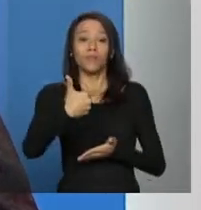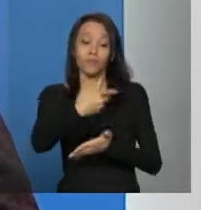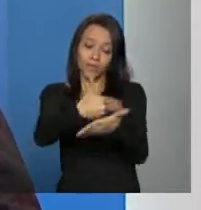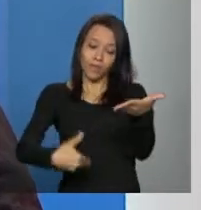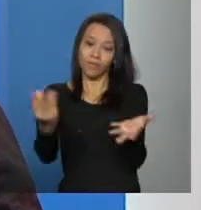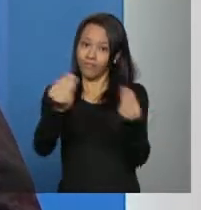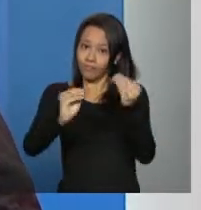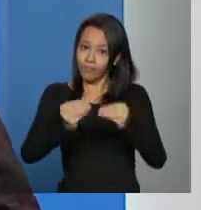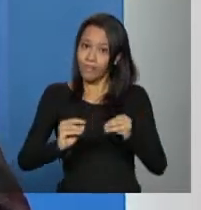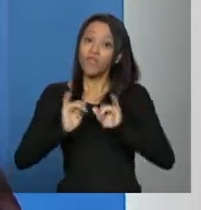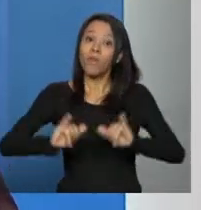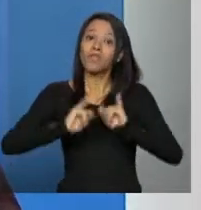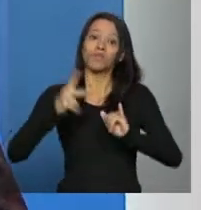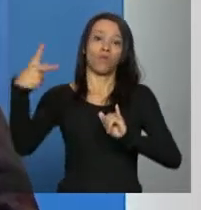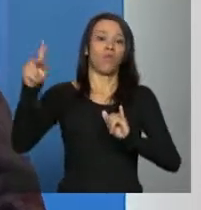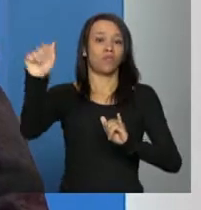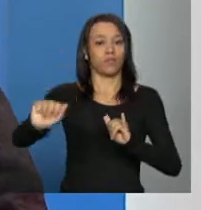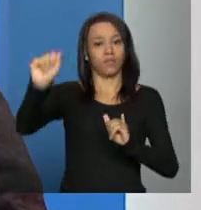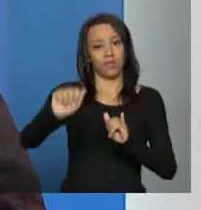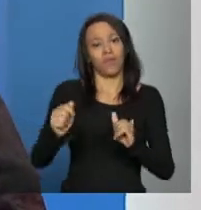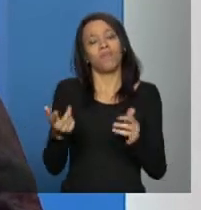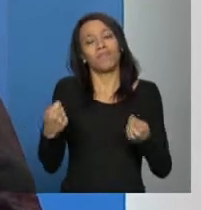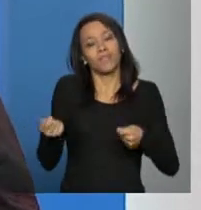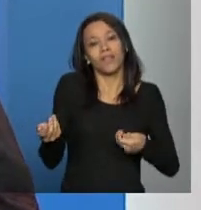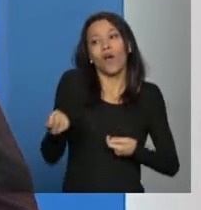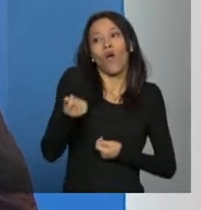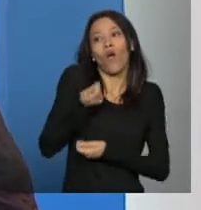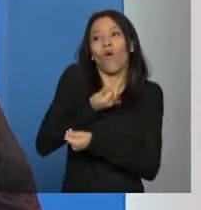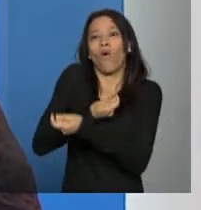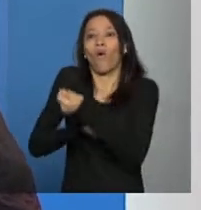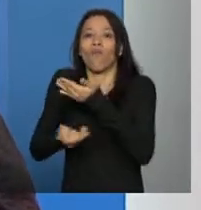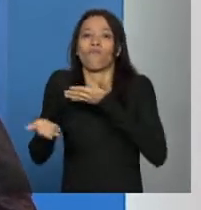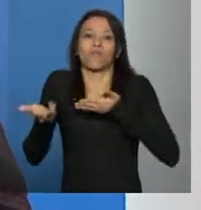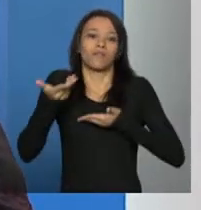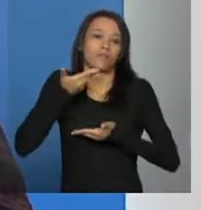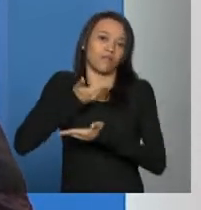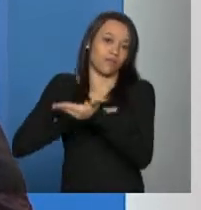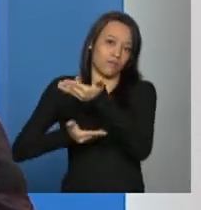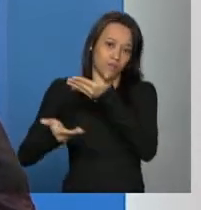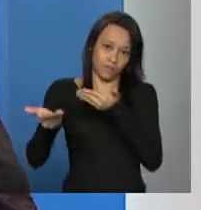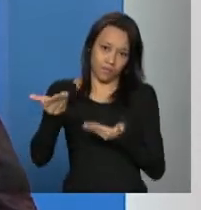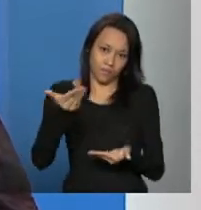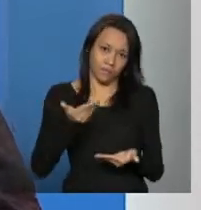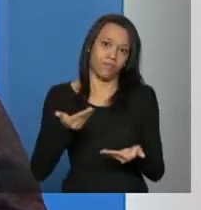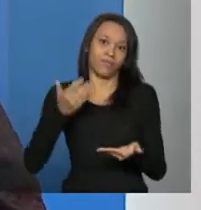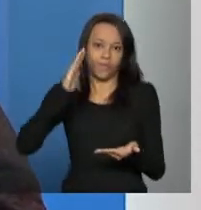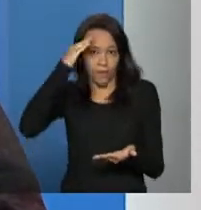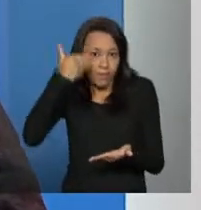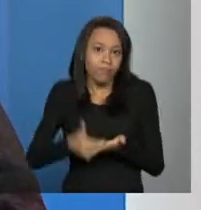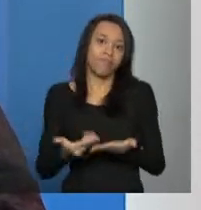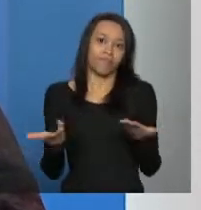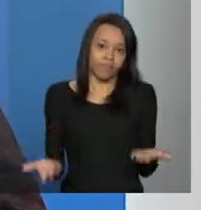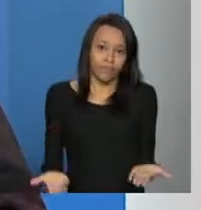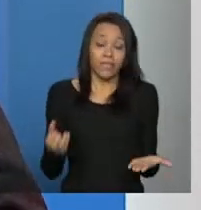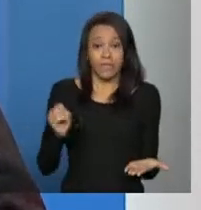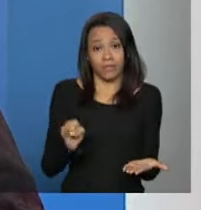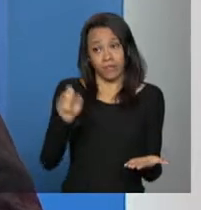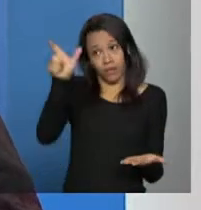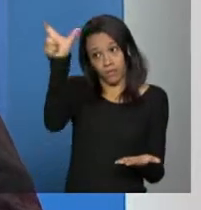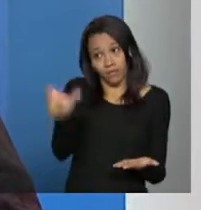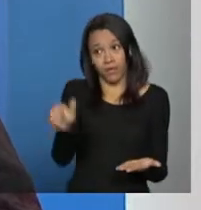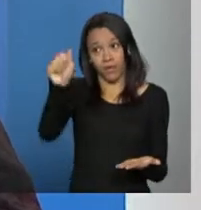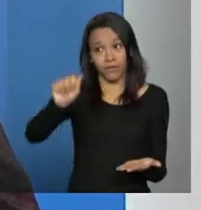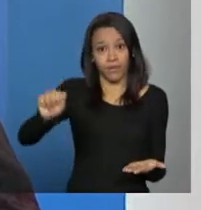necessário esse jogo essa conversa para explicar porque eu acredito que se a entidade tiver